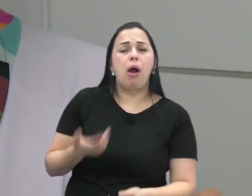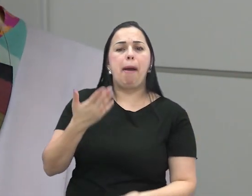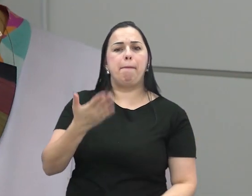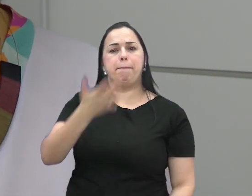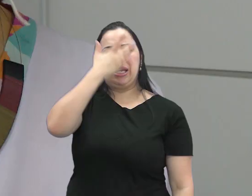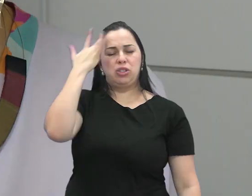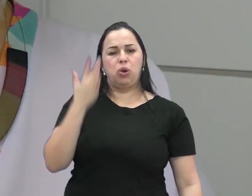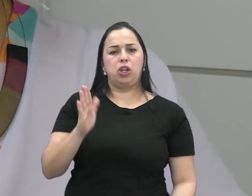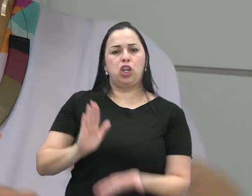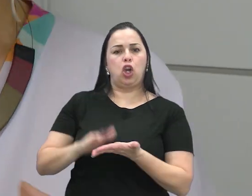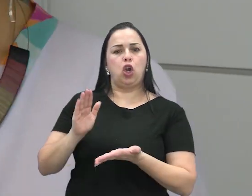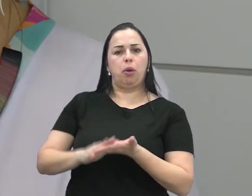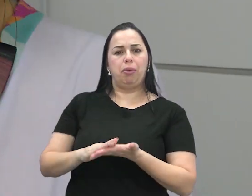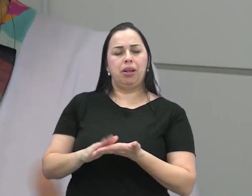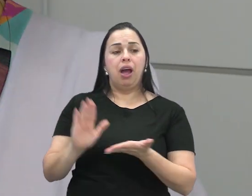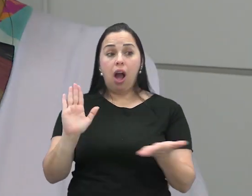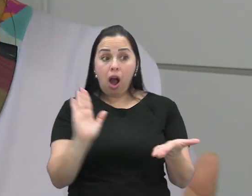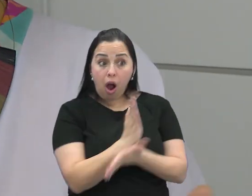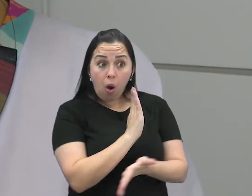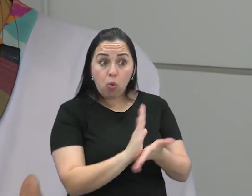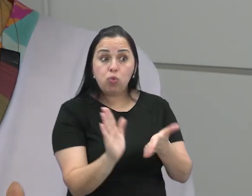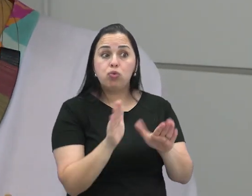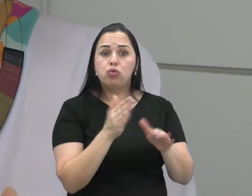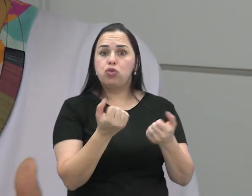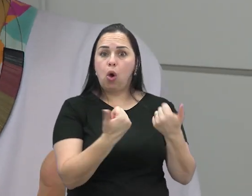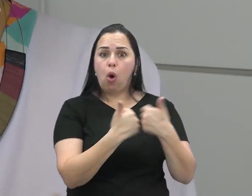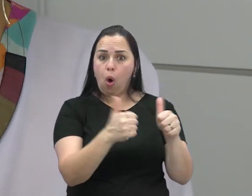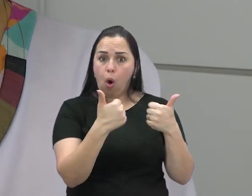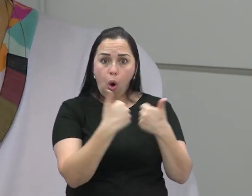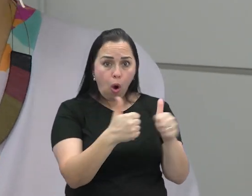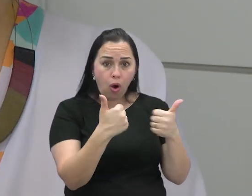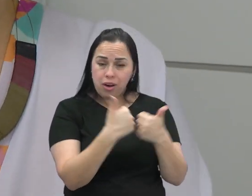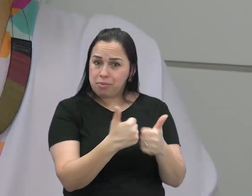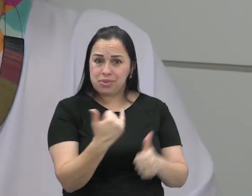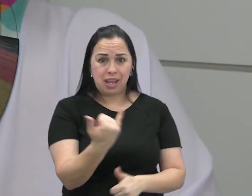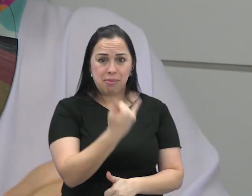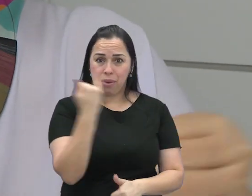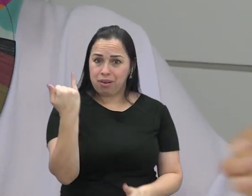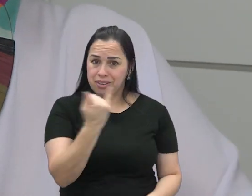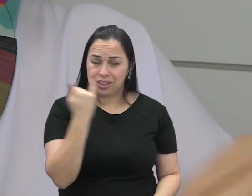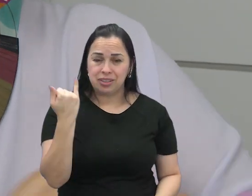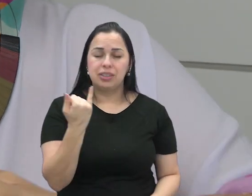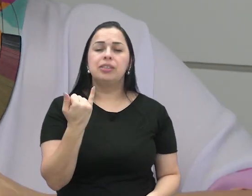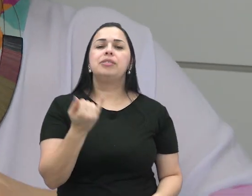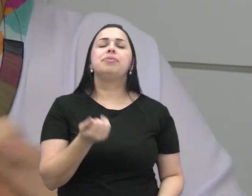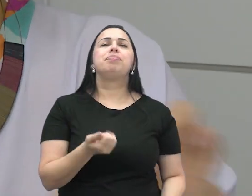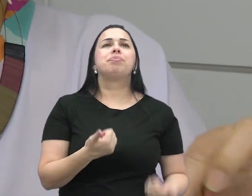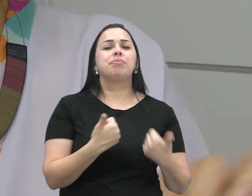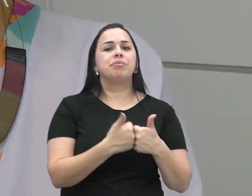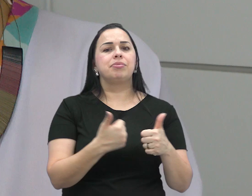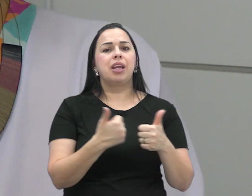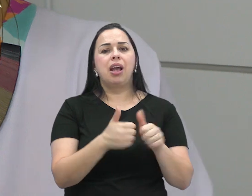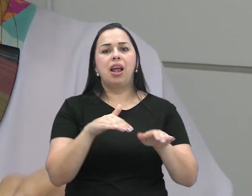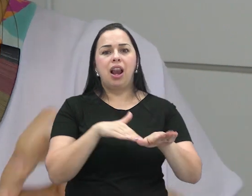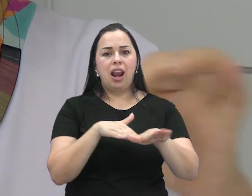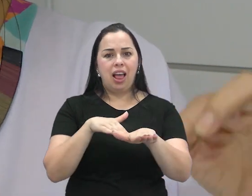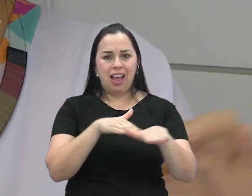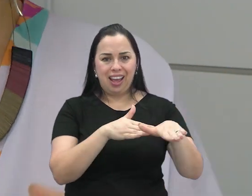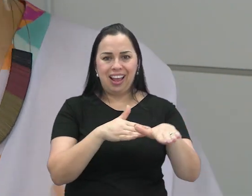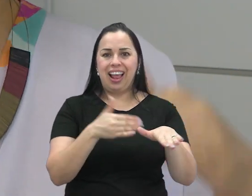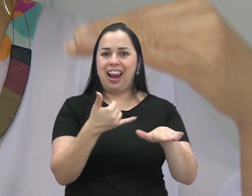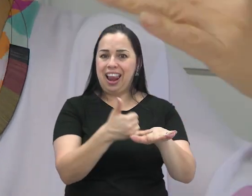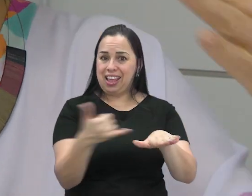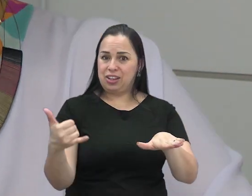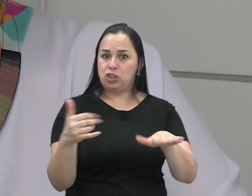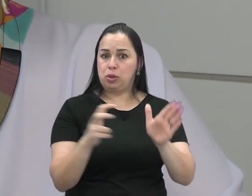em dezembro, tiraram algumas linhas importantes que a gente tinha conquistado, que é o ônibus